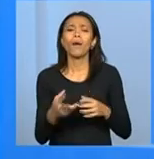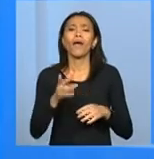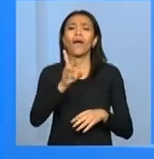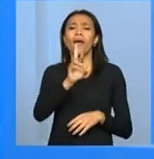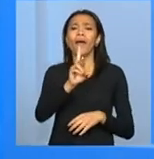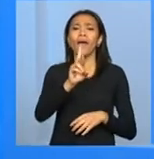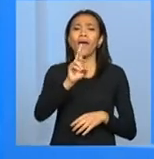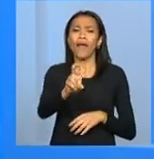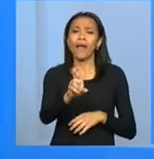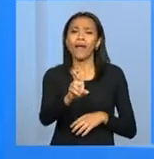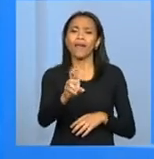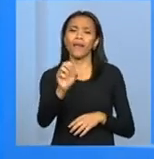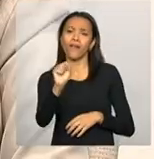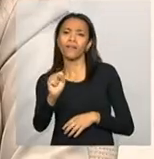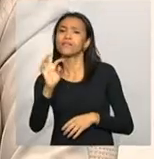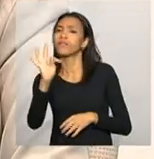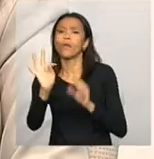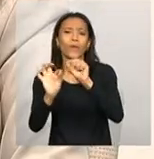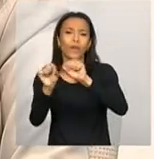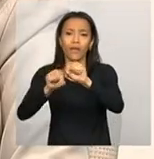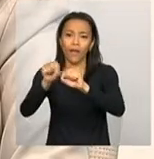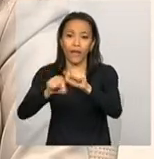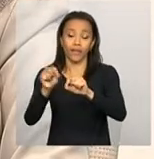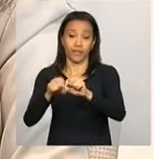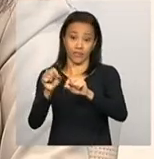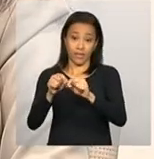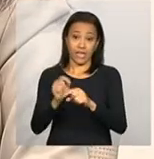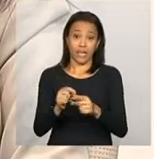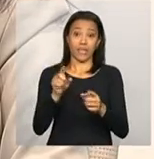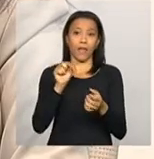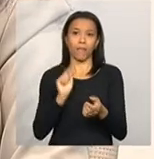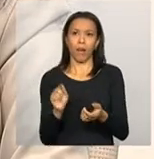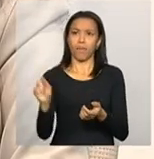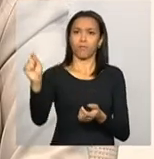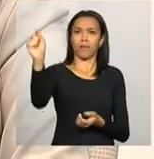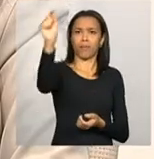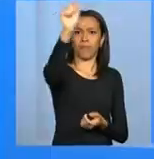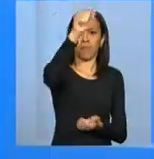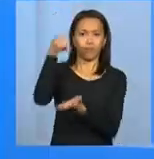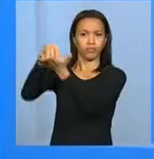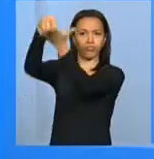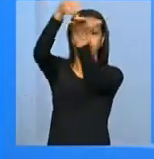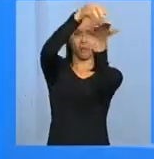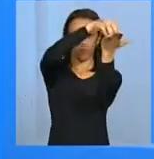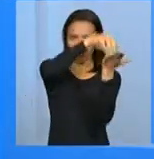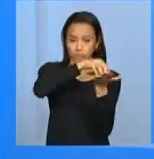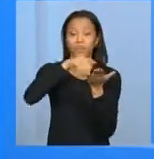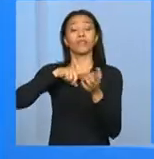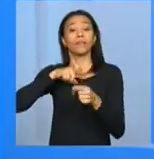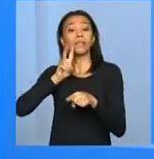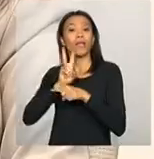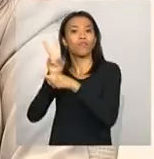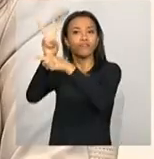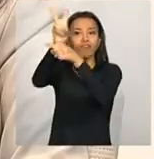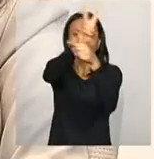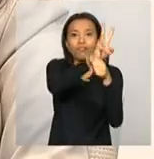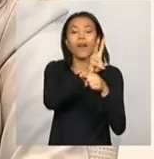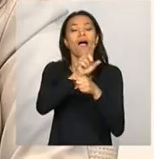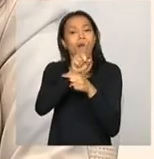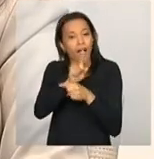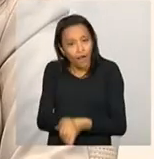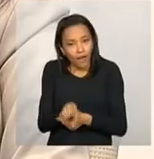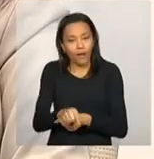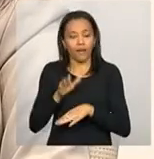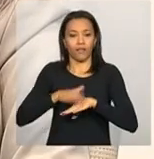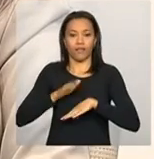SRTE, é isso? São as superintendências, né? Superintendências regionais de trabalho e as auditorias fiscais. É exatamente aí que se dá o